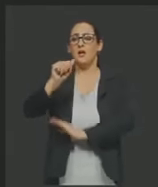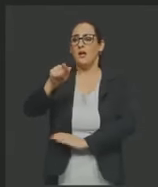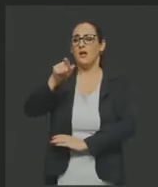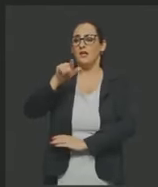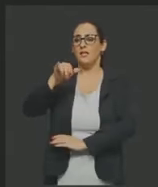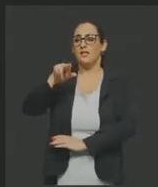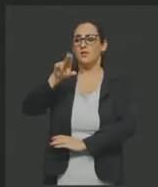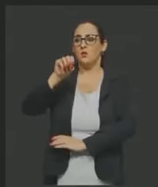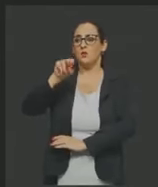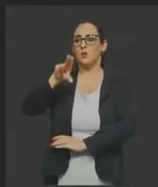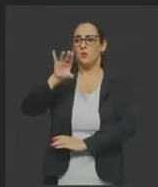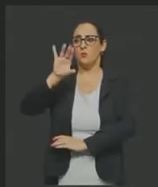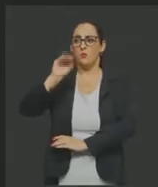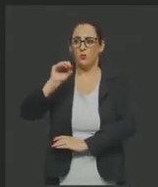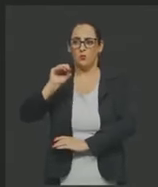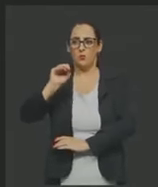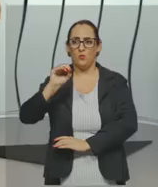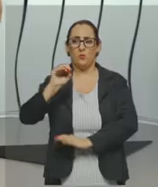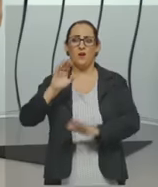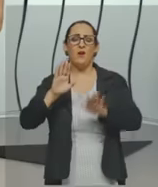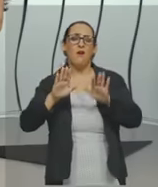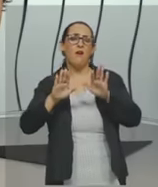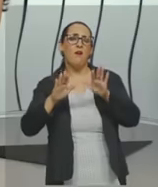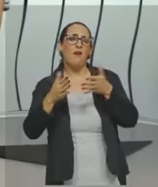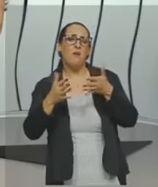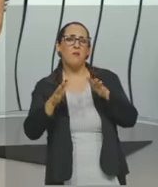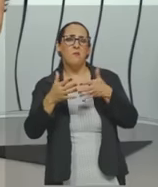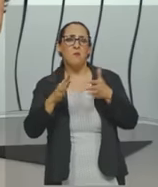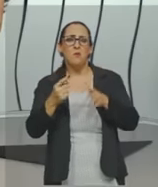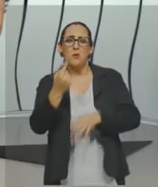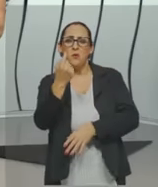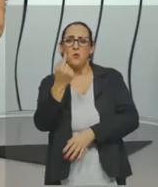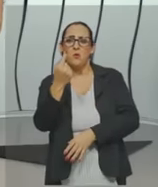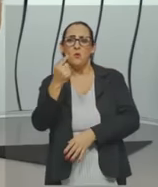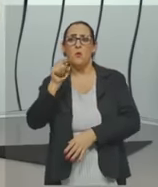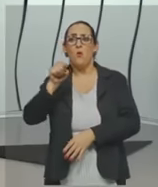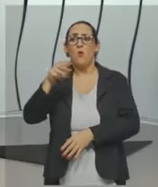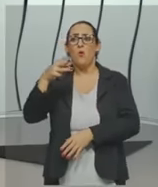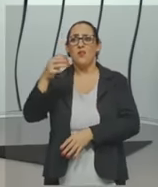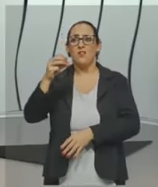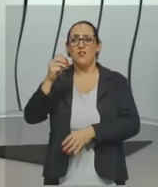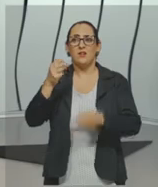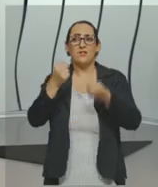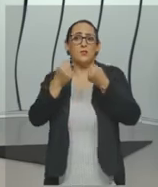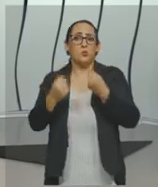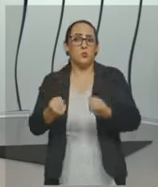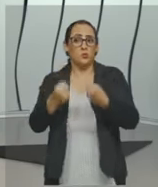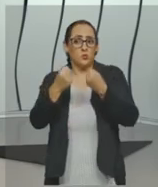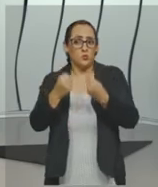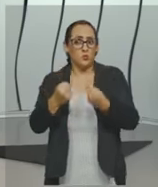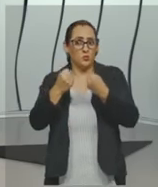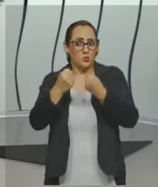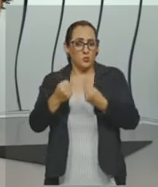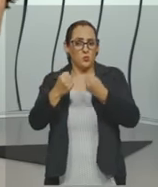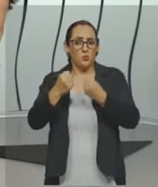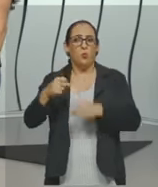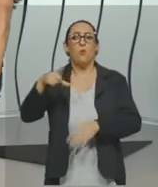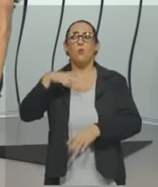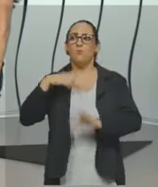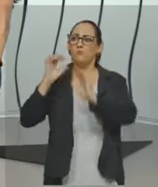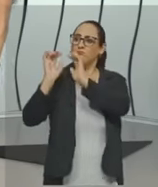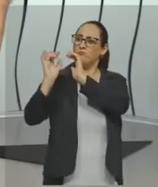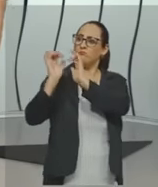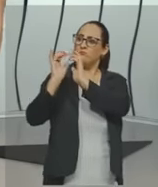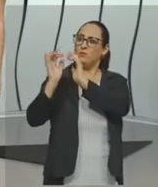tá? Geralmente o peso do cérebro é 1,3 kg na mulher e 1,2 kg no homem, mas pode ter variação aí,